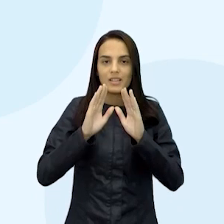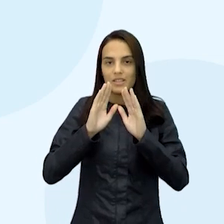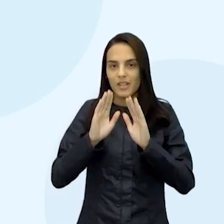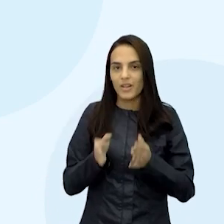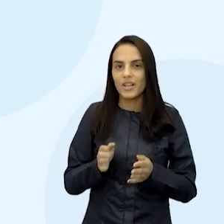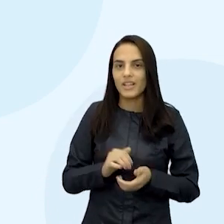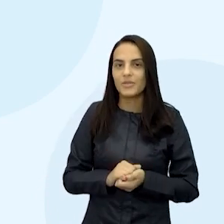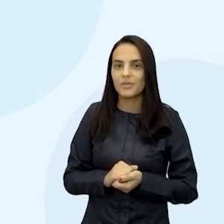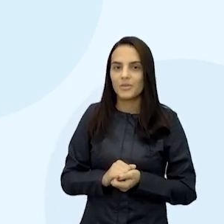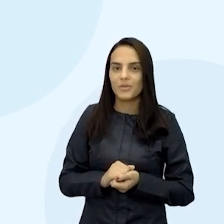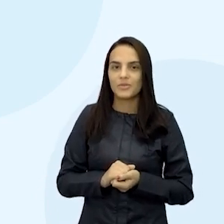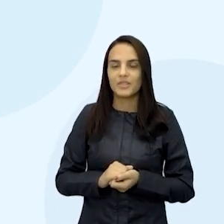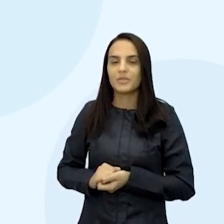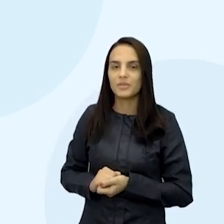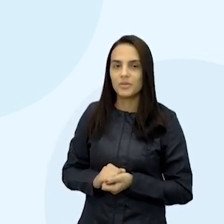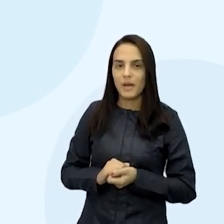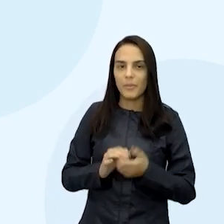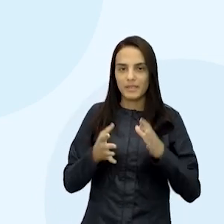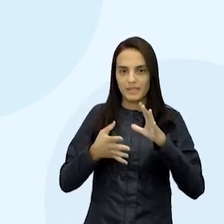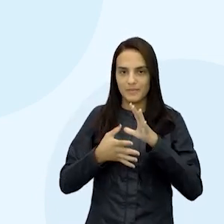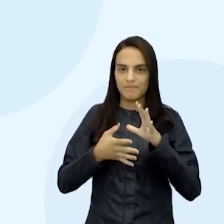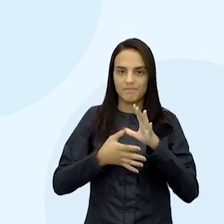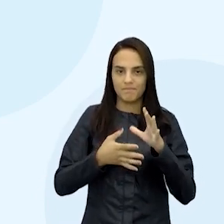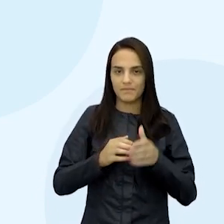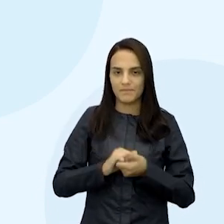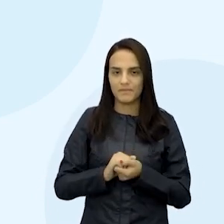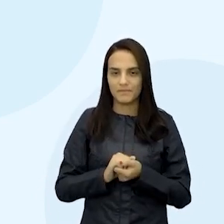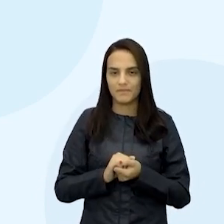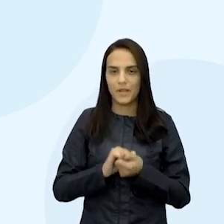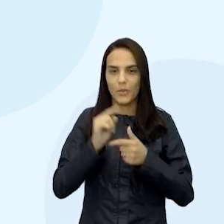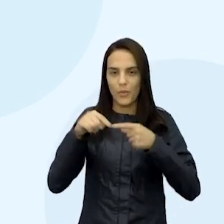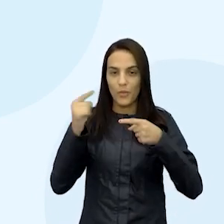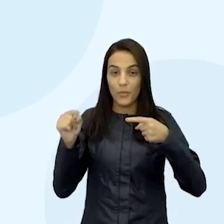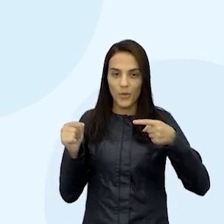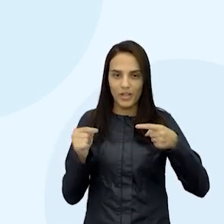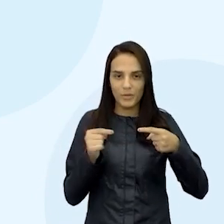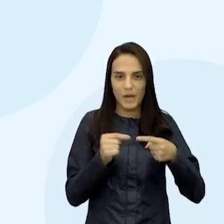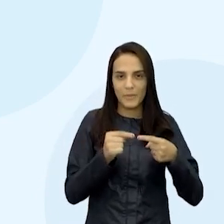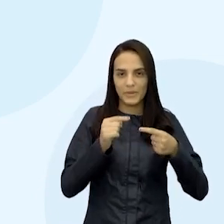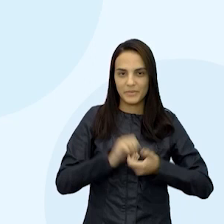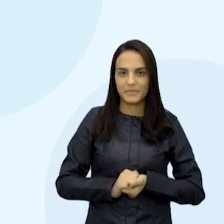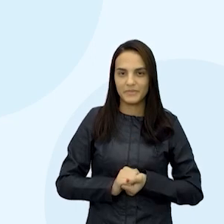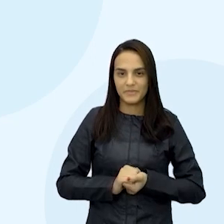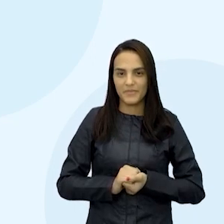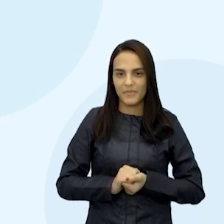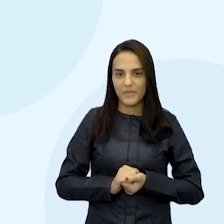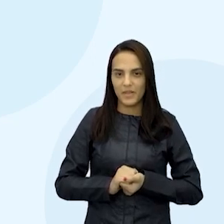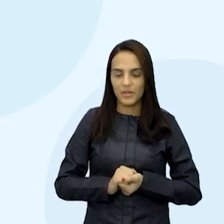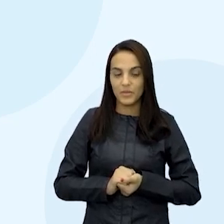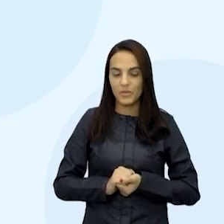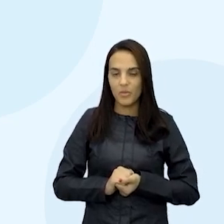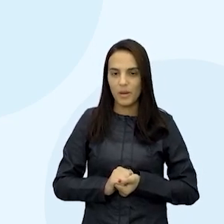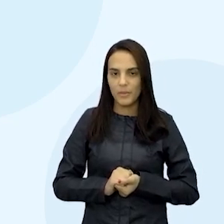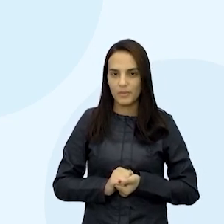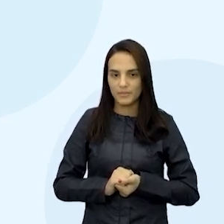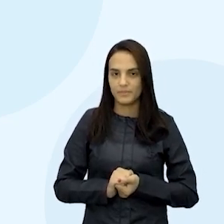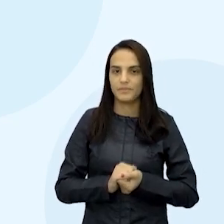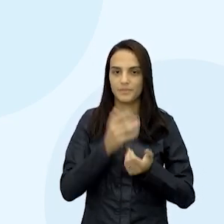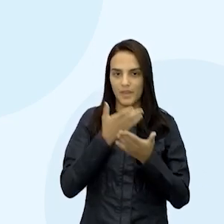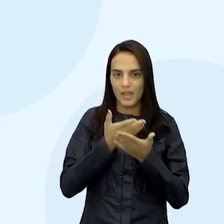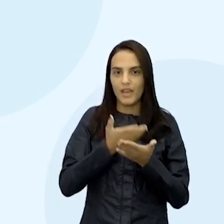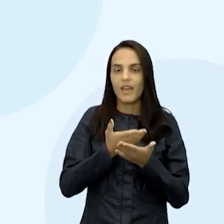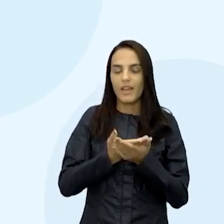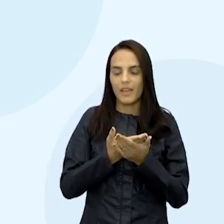junho, quase, maio e junho. Então qual é o objetivo dessa O objetivo dessa atividade é o estudo